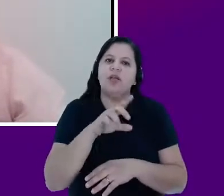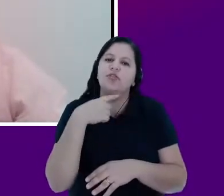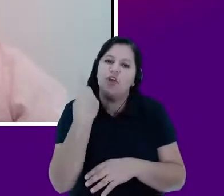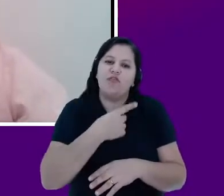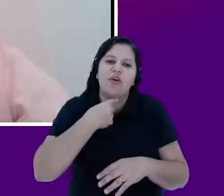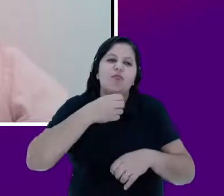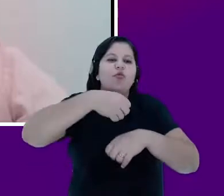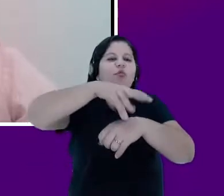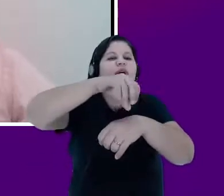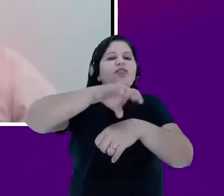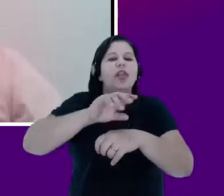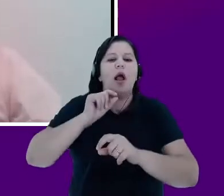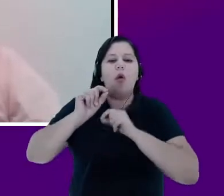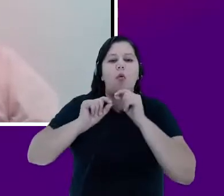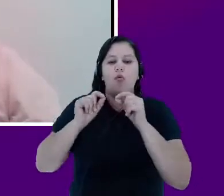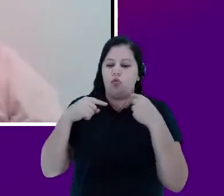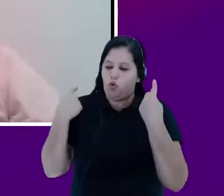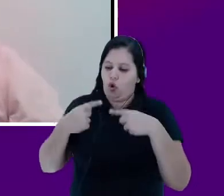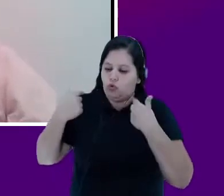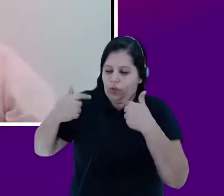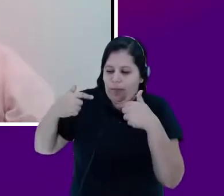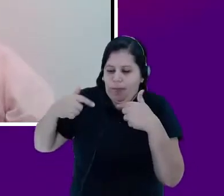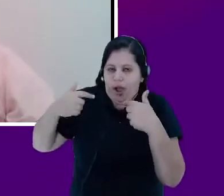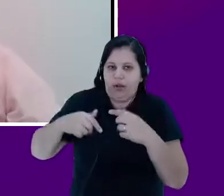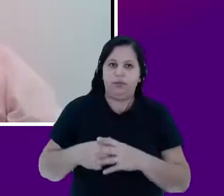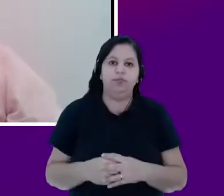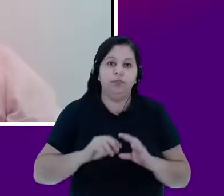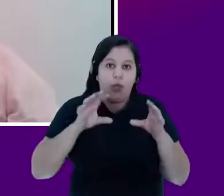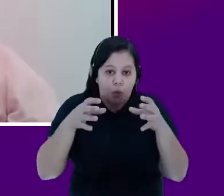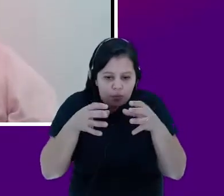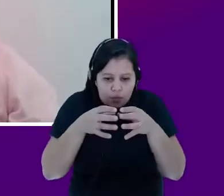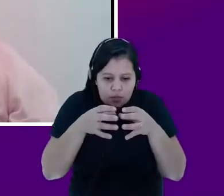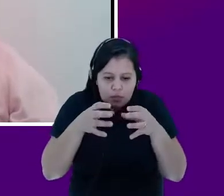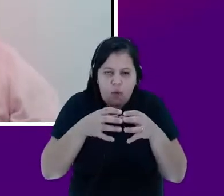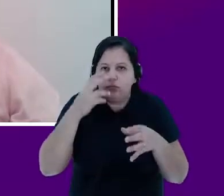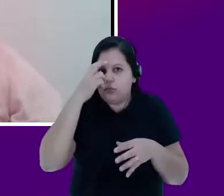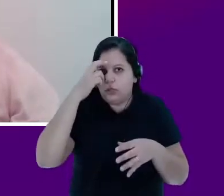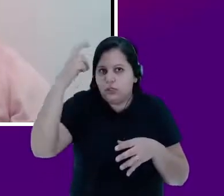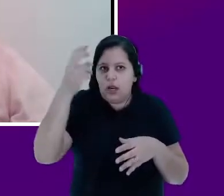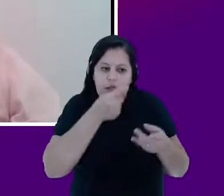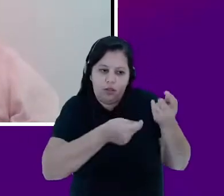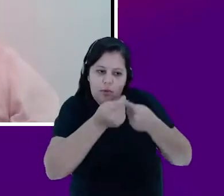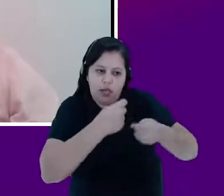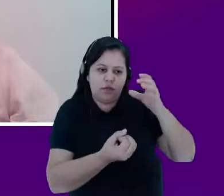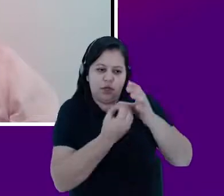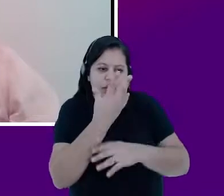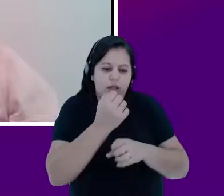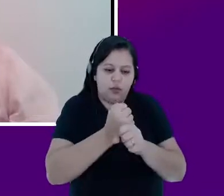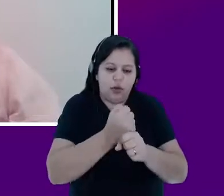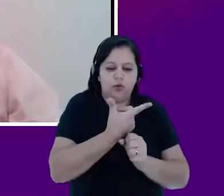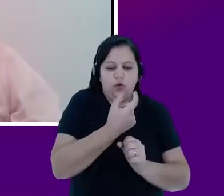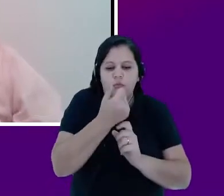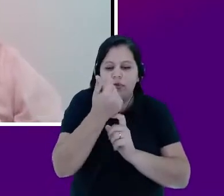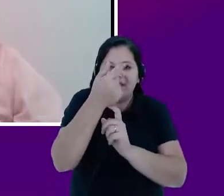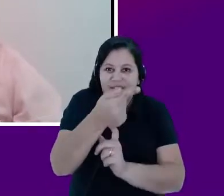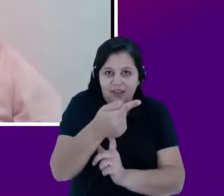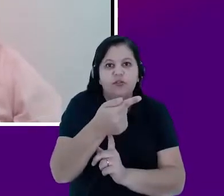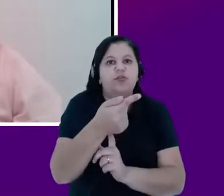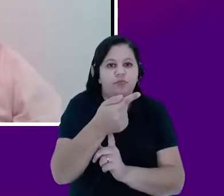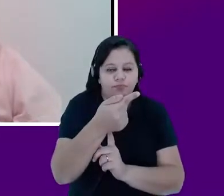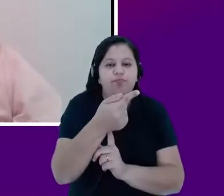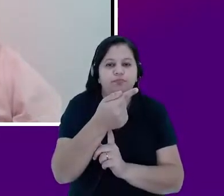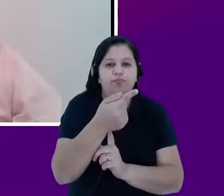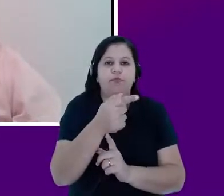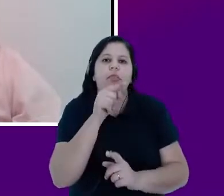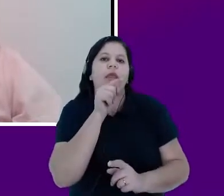né? A Comissão de Inteligência de Mercado, ela foi criada em 2017 e tinha